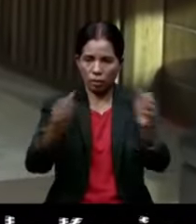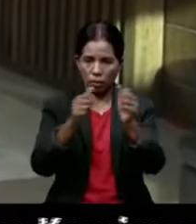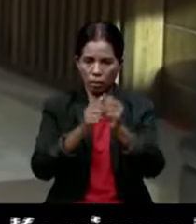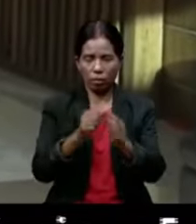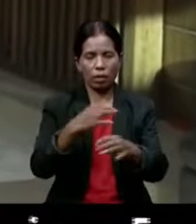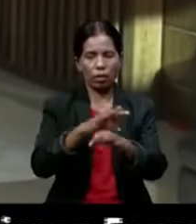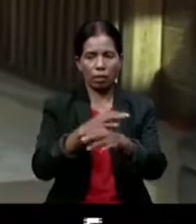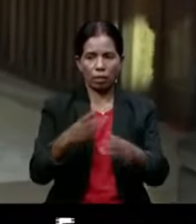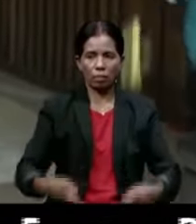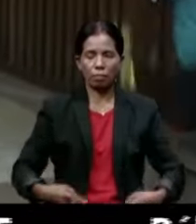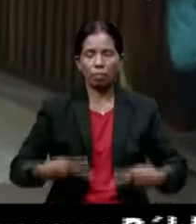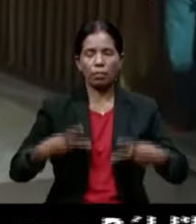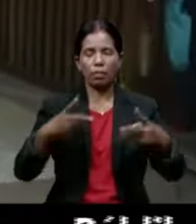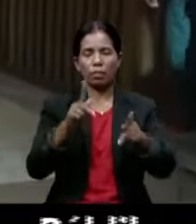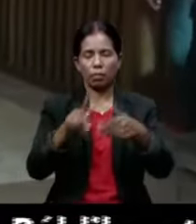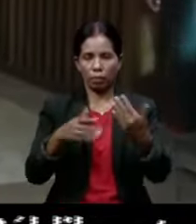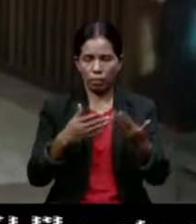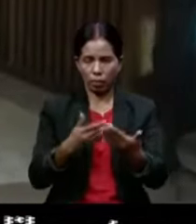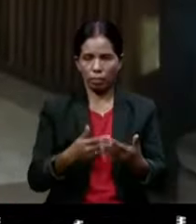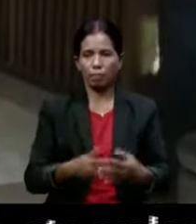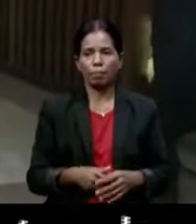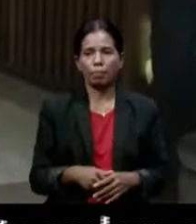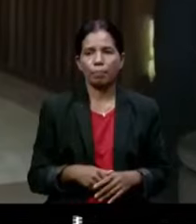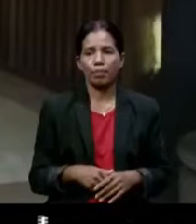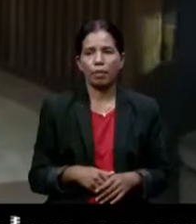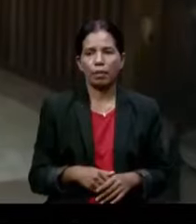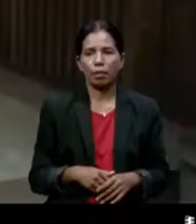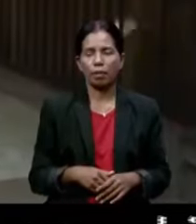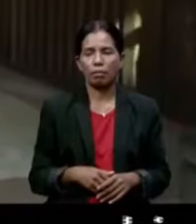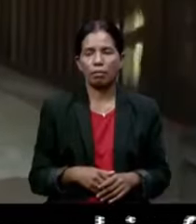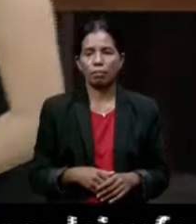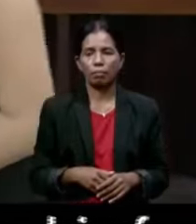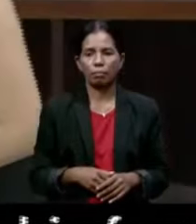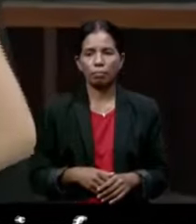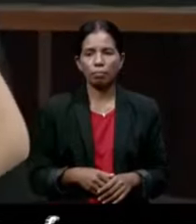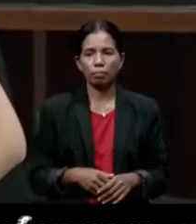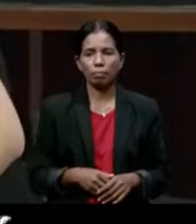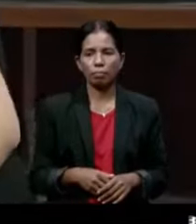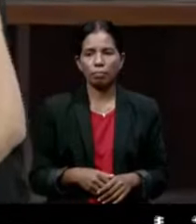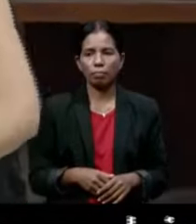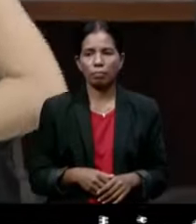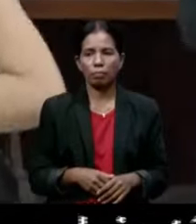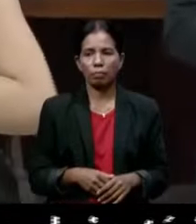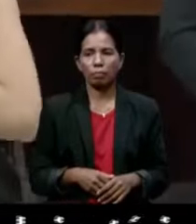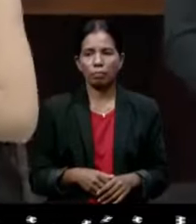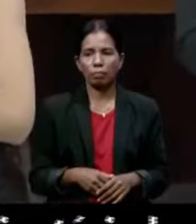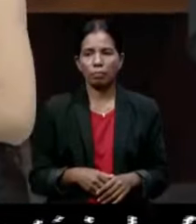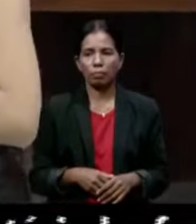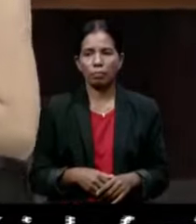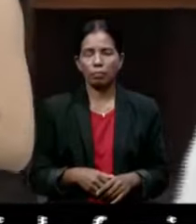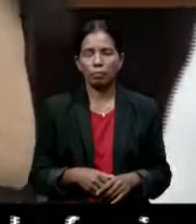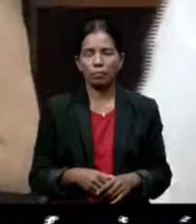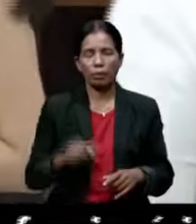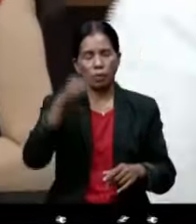hadia Morris emanian. The local people's life much better. Antes, no governo de Rússia, a